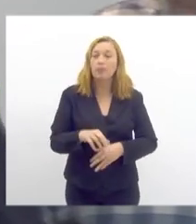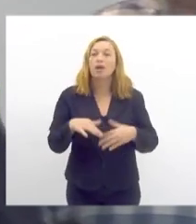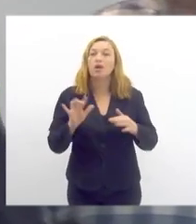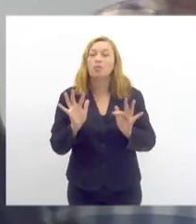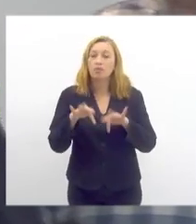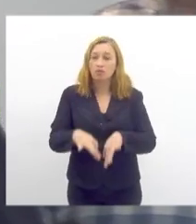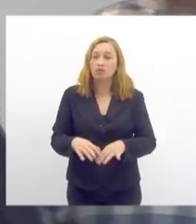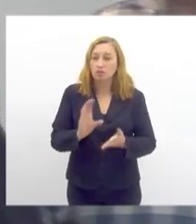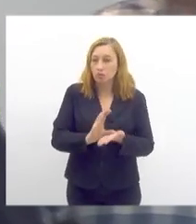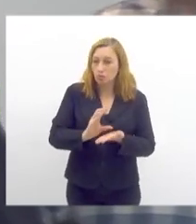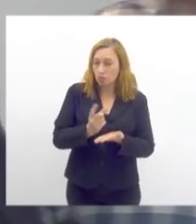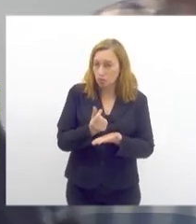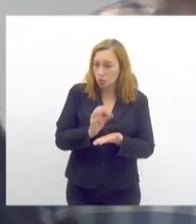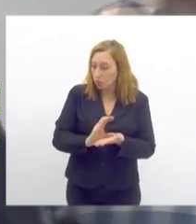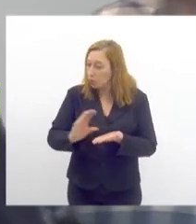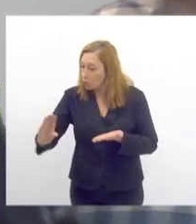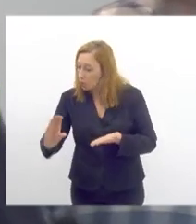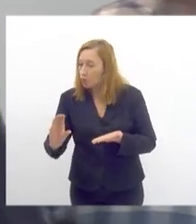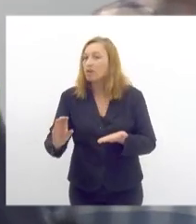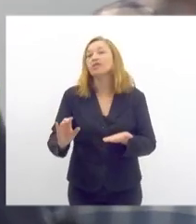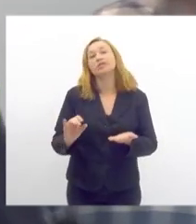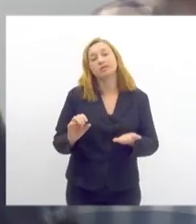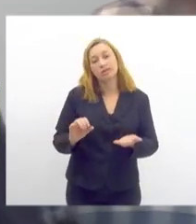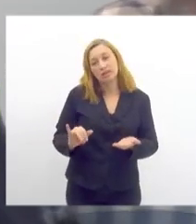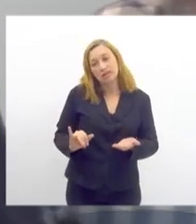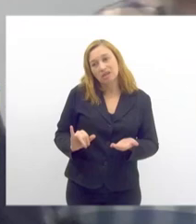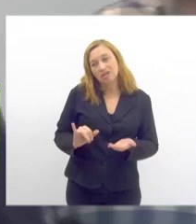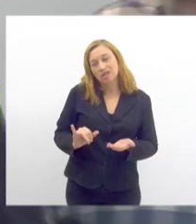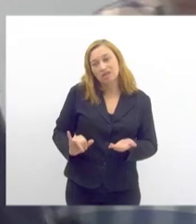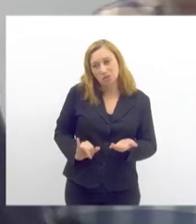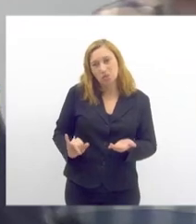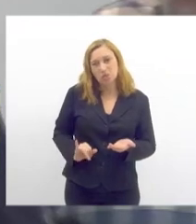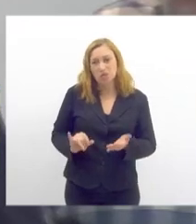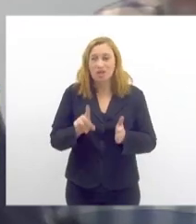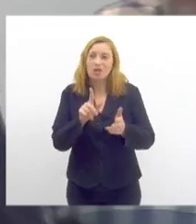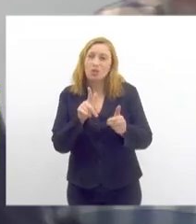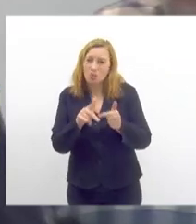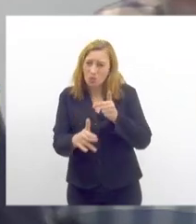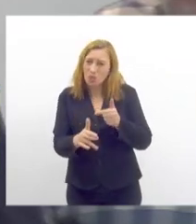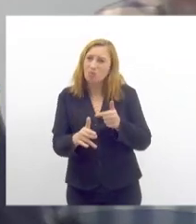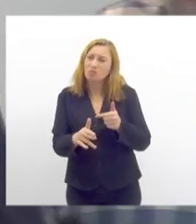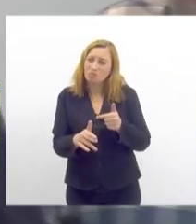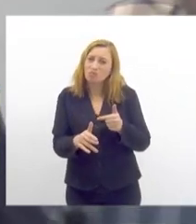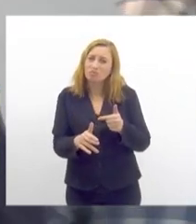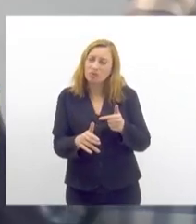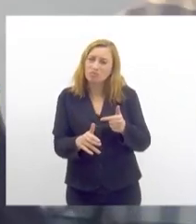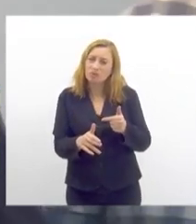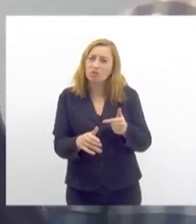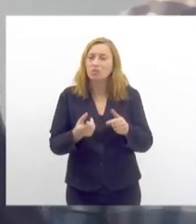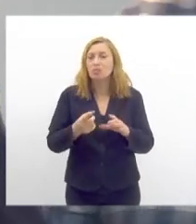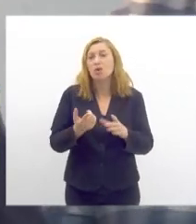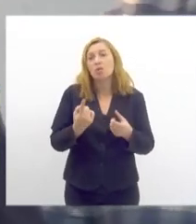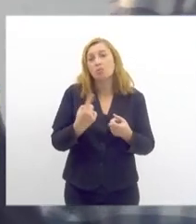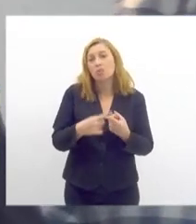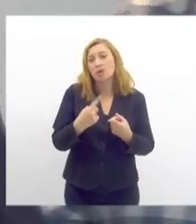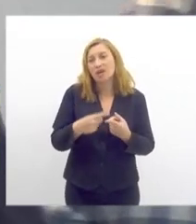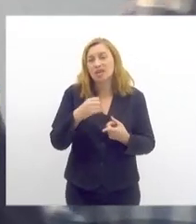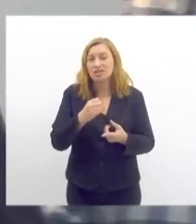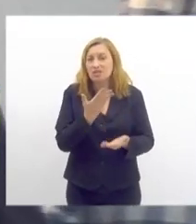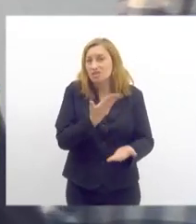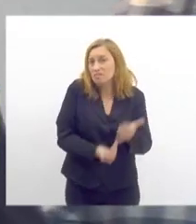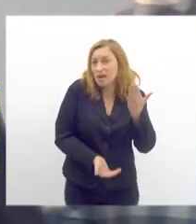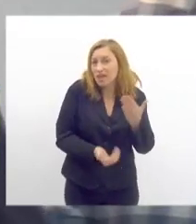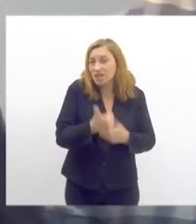os repasses vão sofrer, todos eles vão ter que sofrer cortes profundos, porque se você